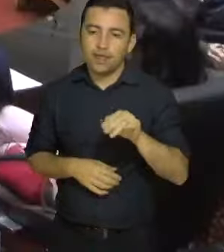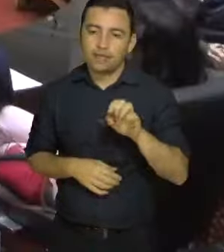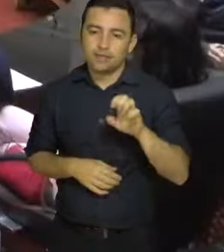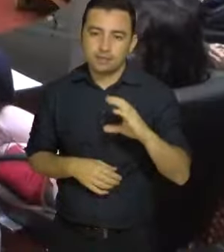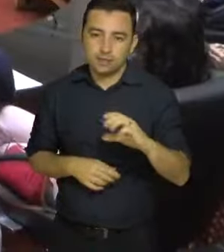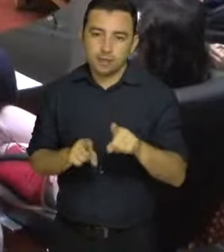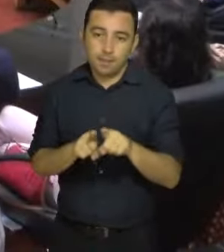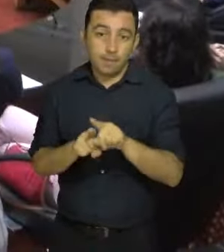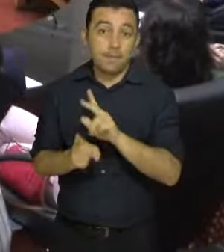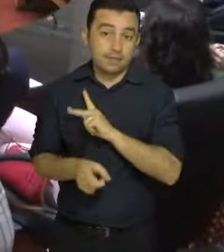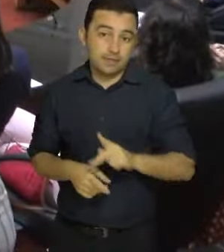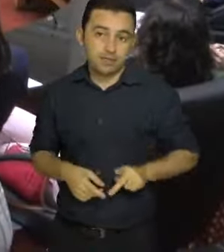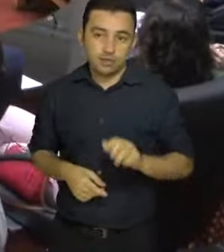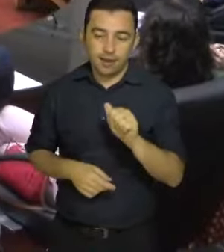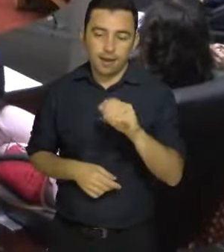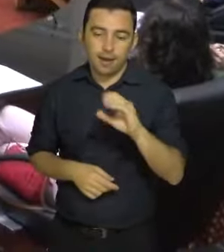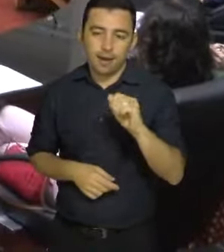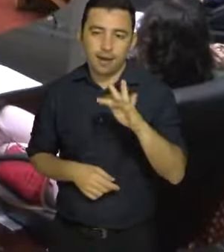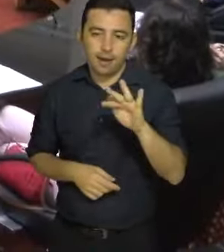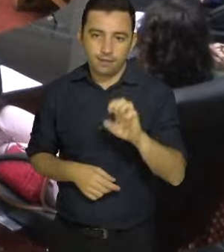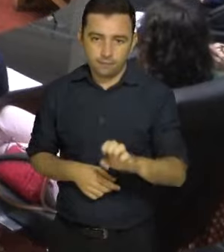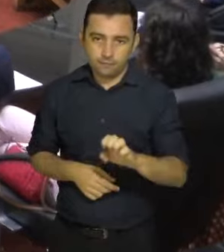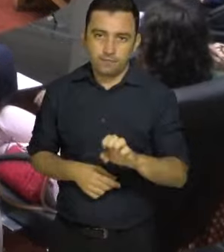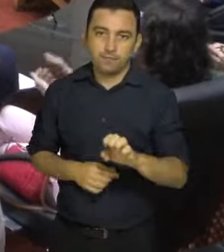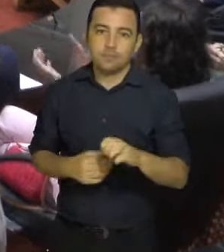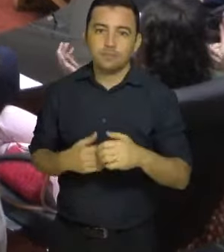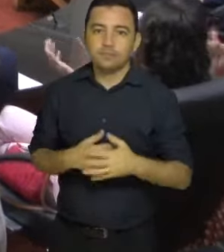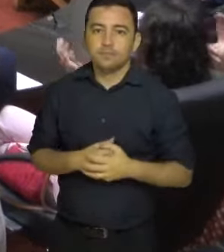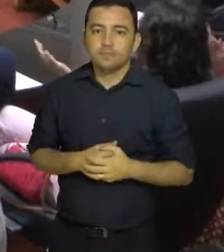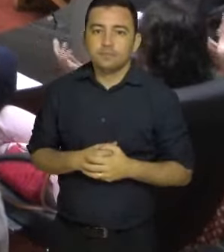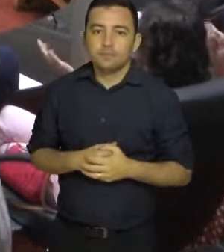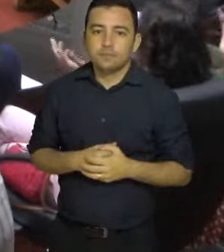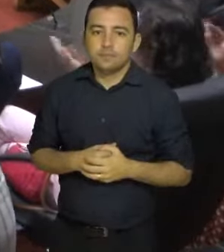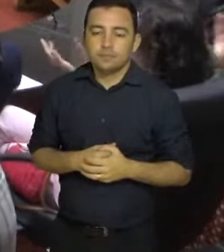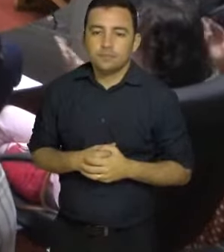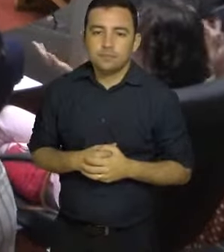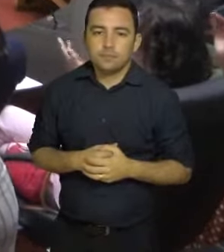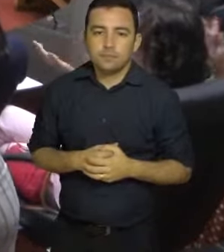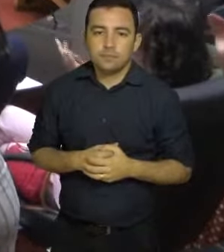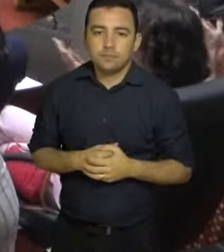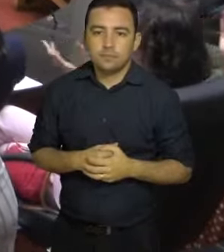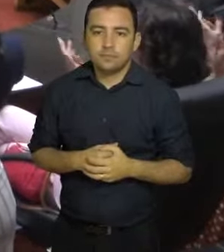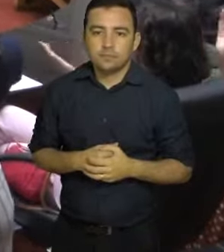da ACAF, senhora Luciane Bisonin Sereta.